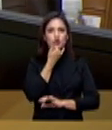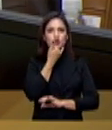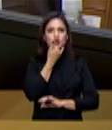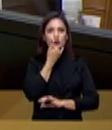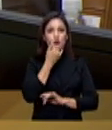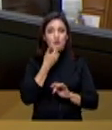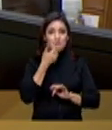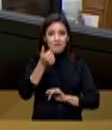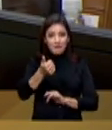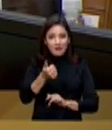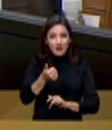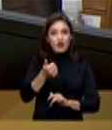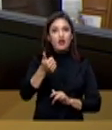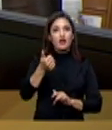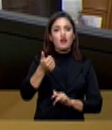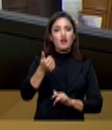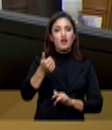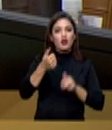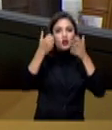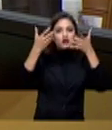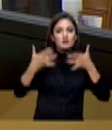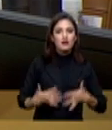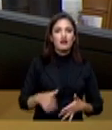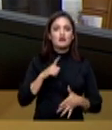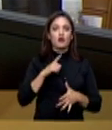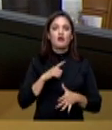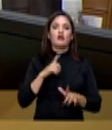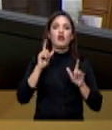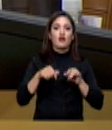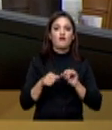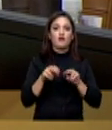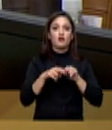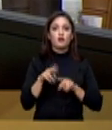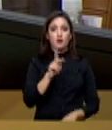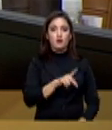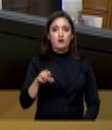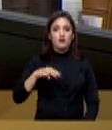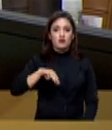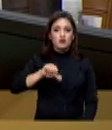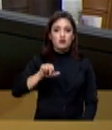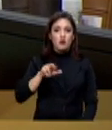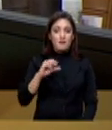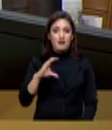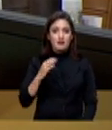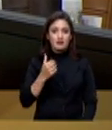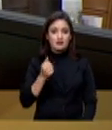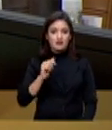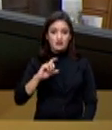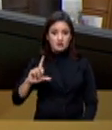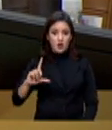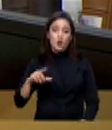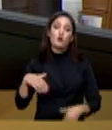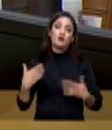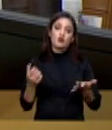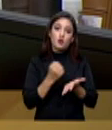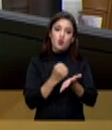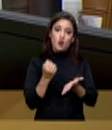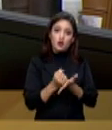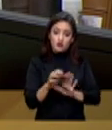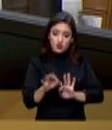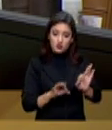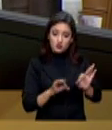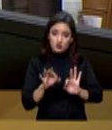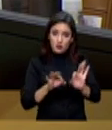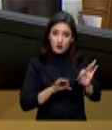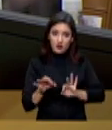do reconhecido Professor Marçal justen filho para quem o contrato de programa ali